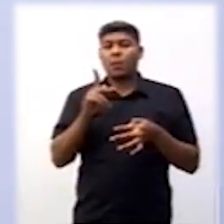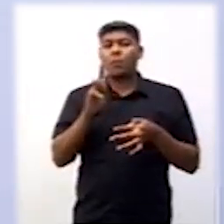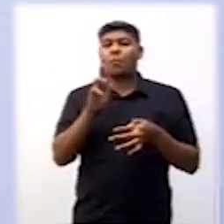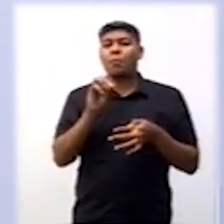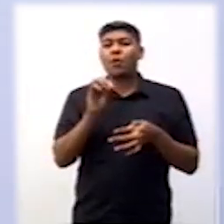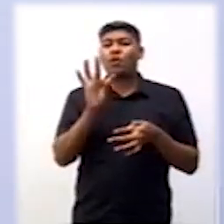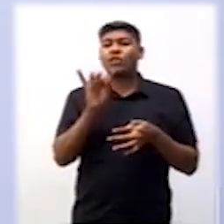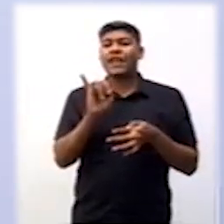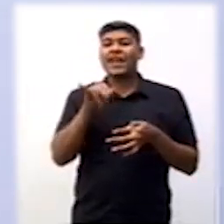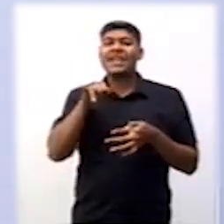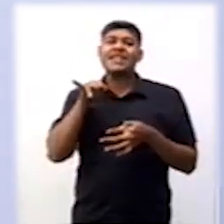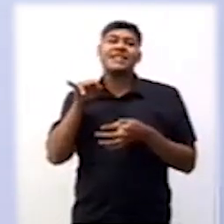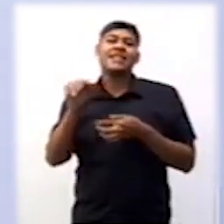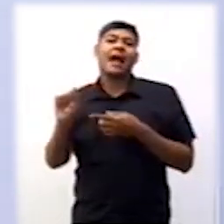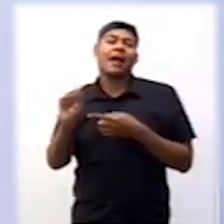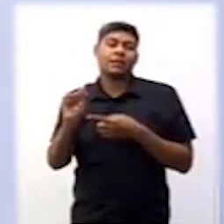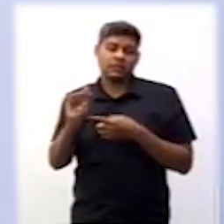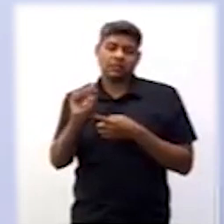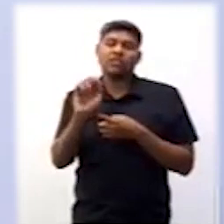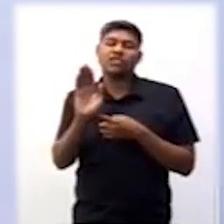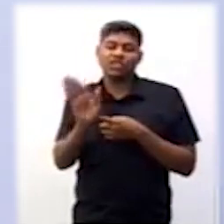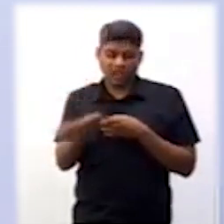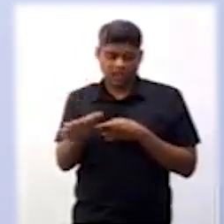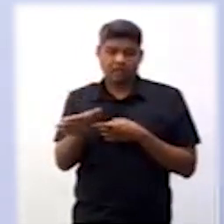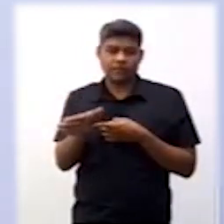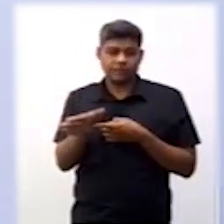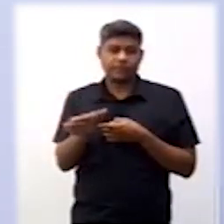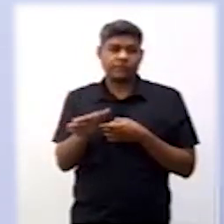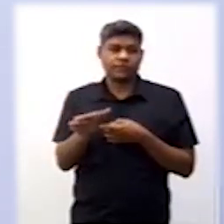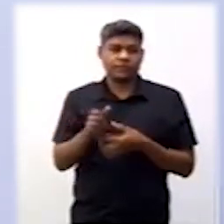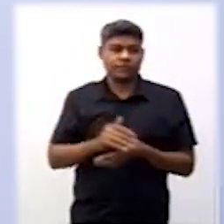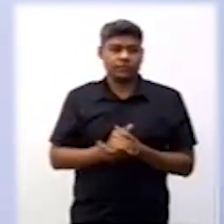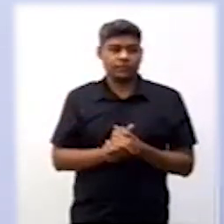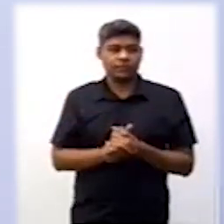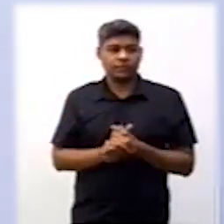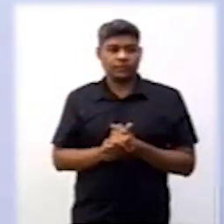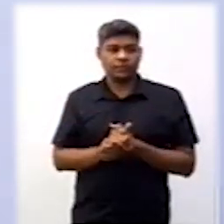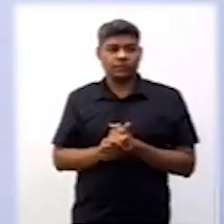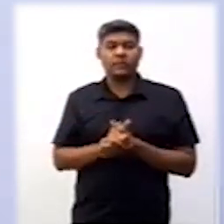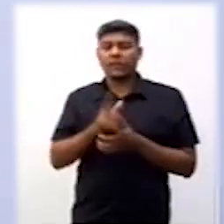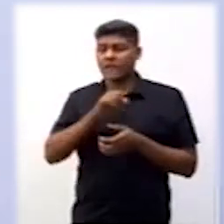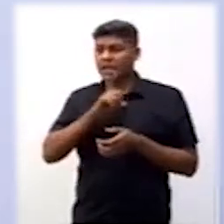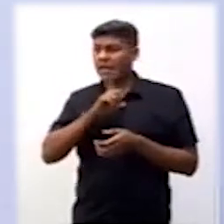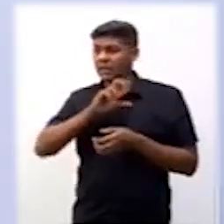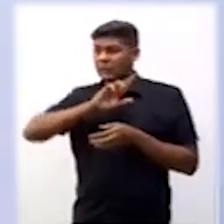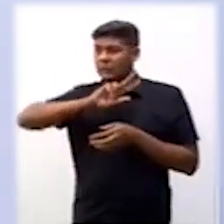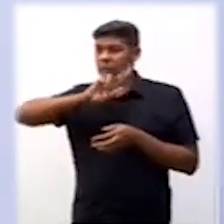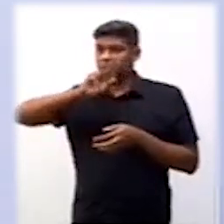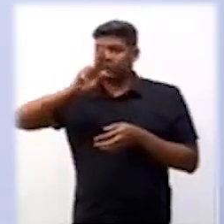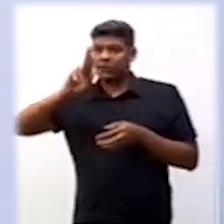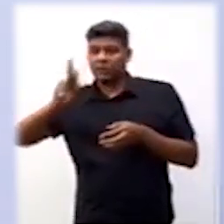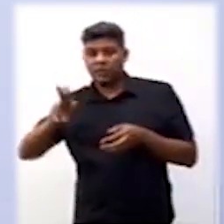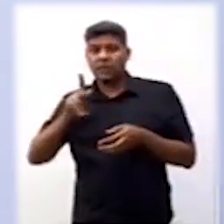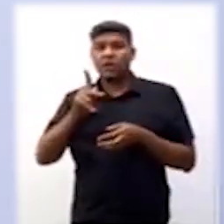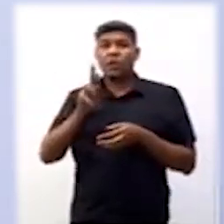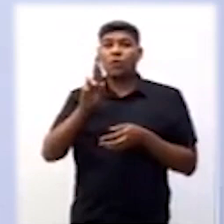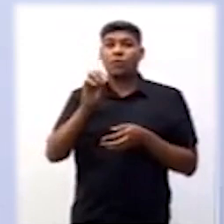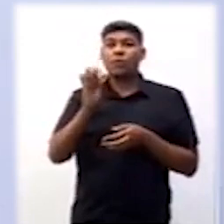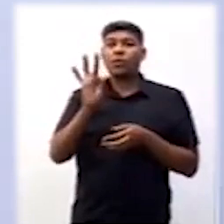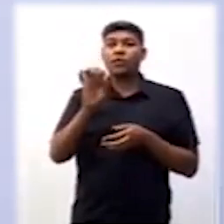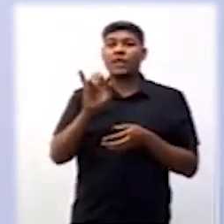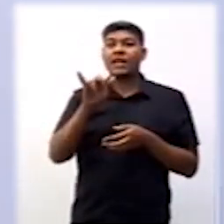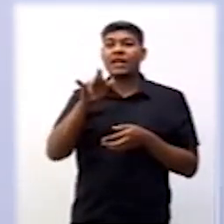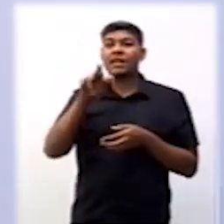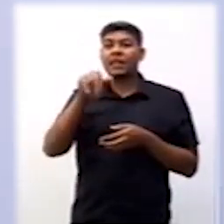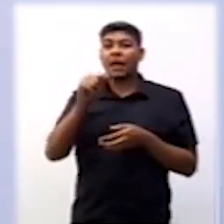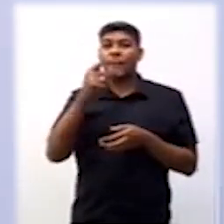de proteínas para colocar aqui proteína, olha, tem proteína, é um processo que a gente chama de